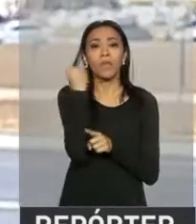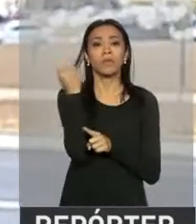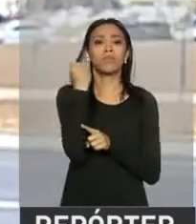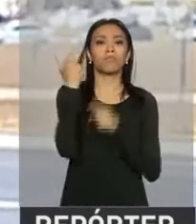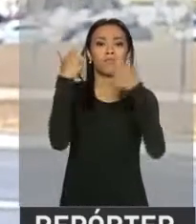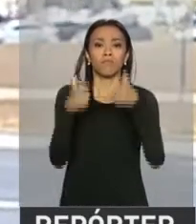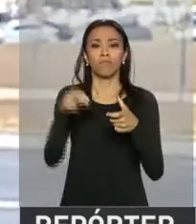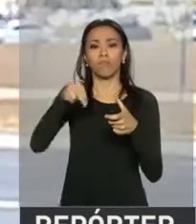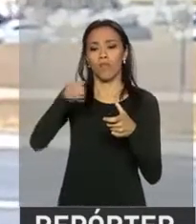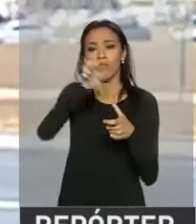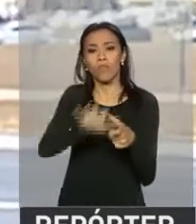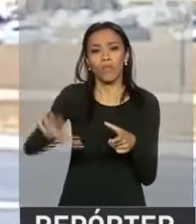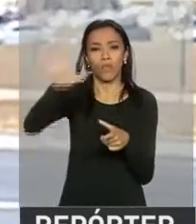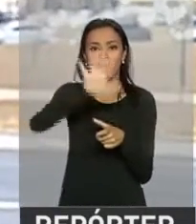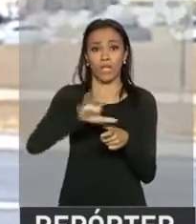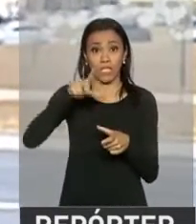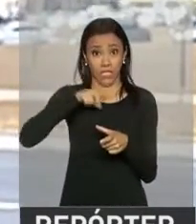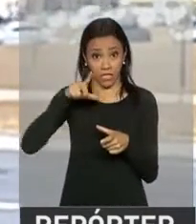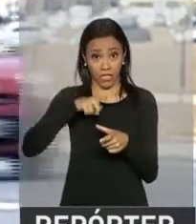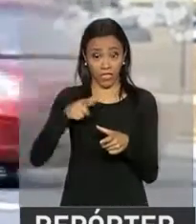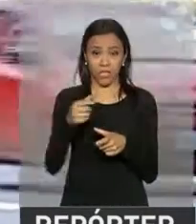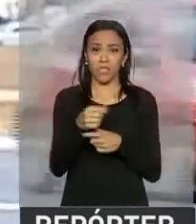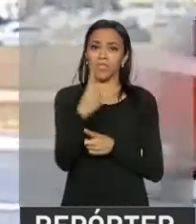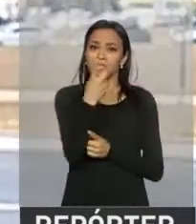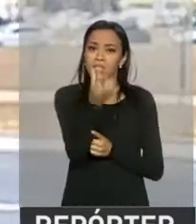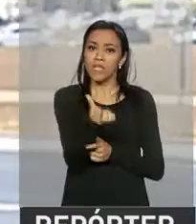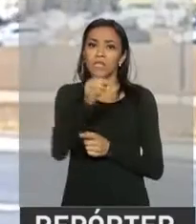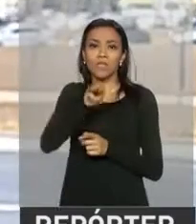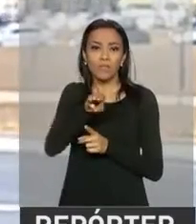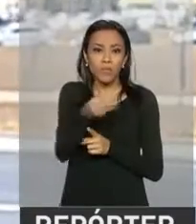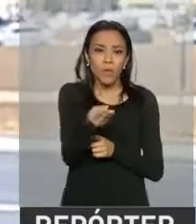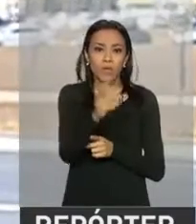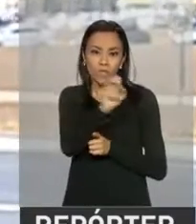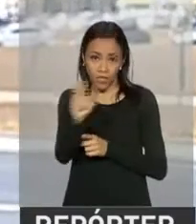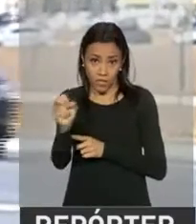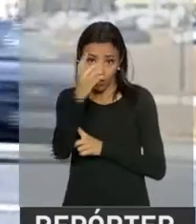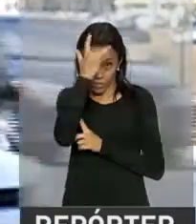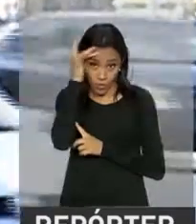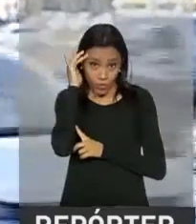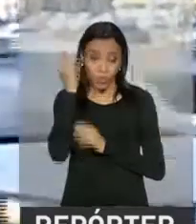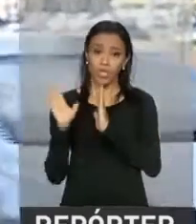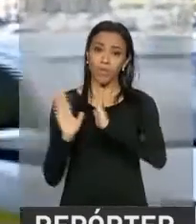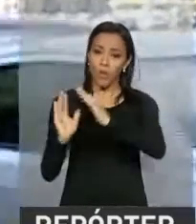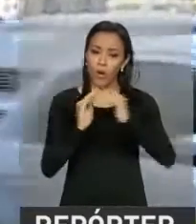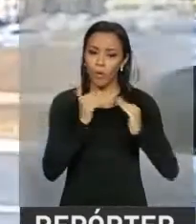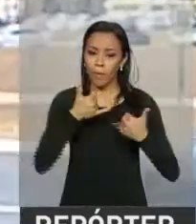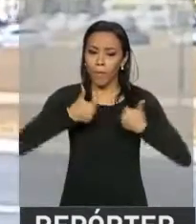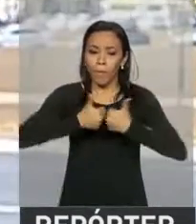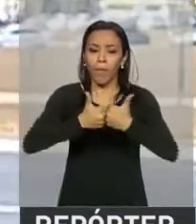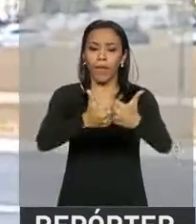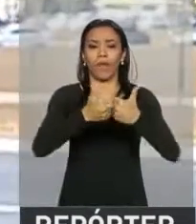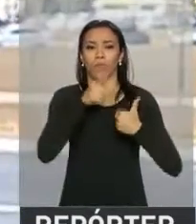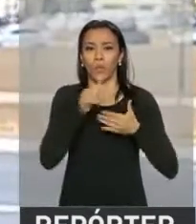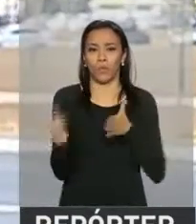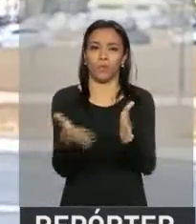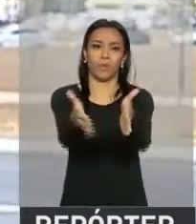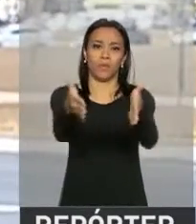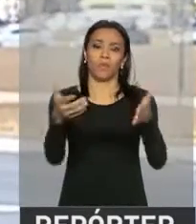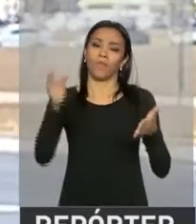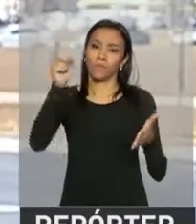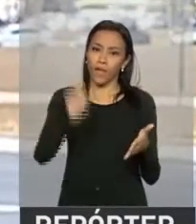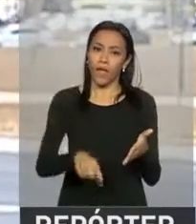teste e sua bacia vive em 16 milhões e meio de pessoas em 505 municípios estão